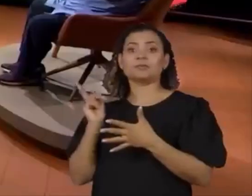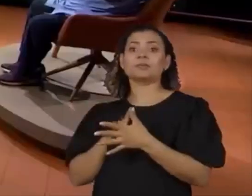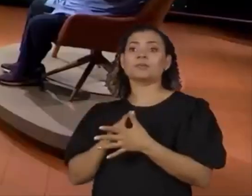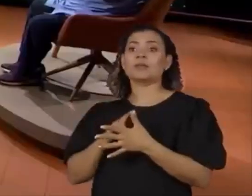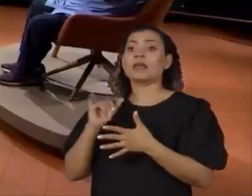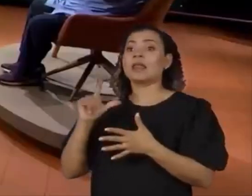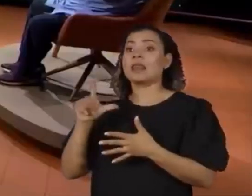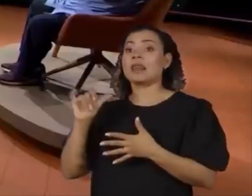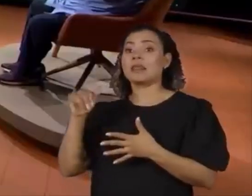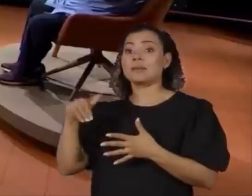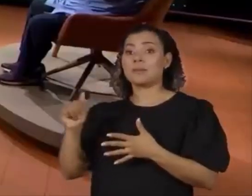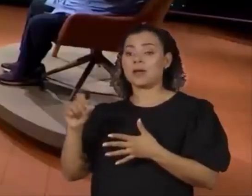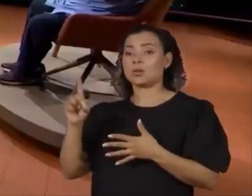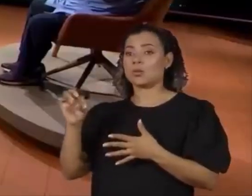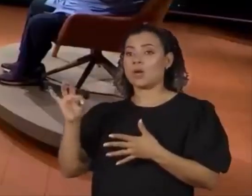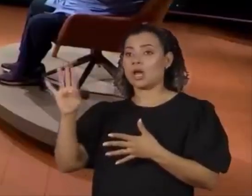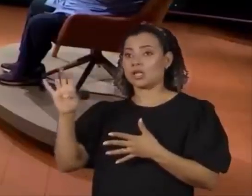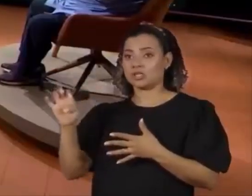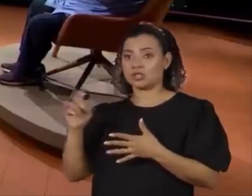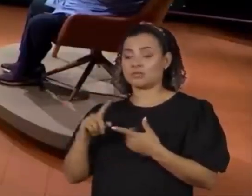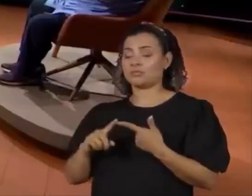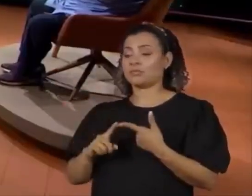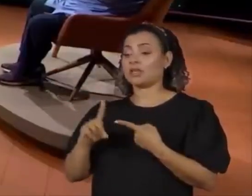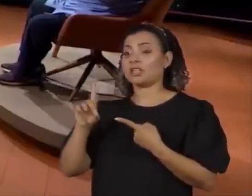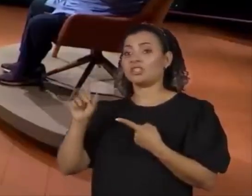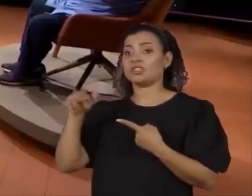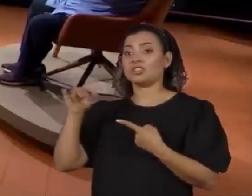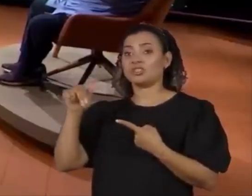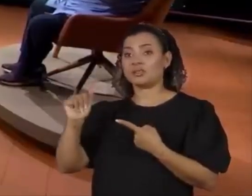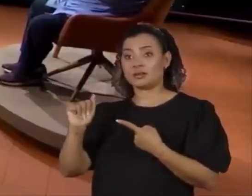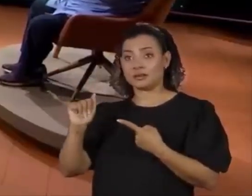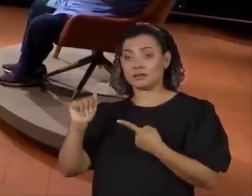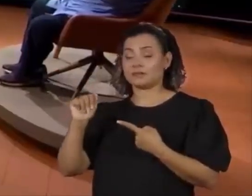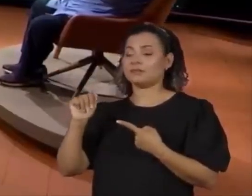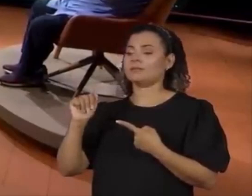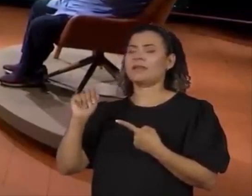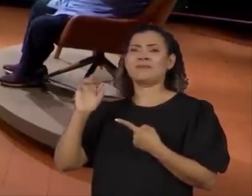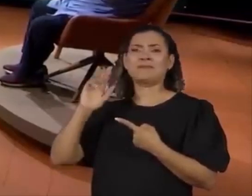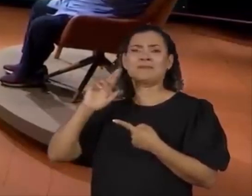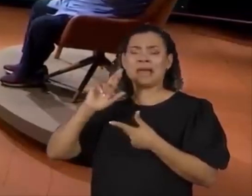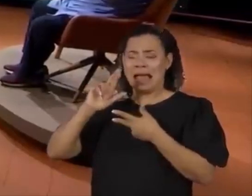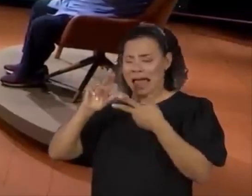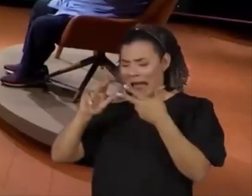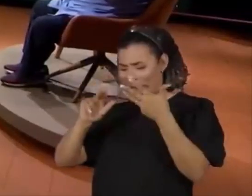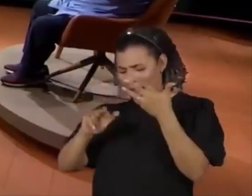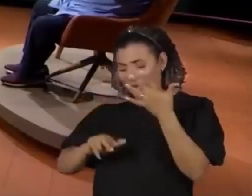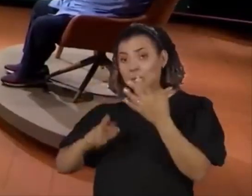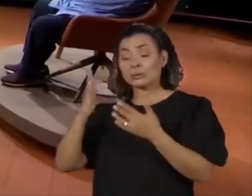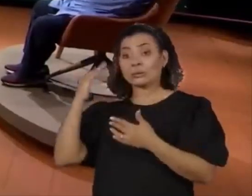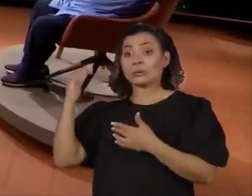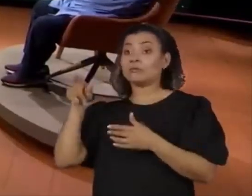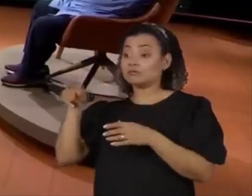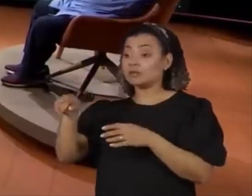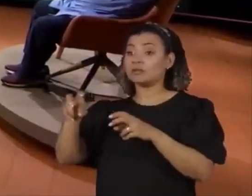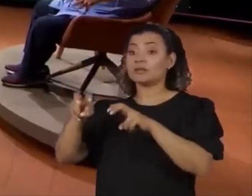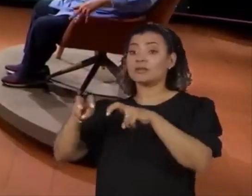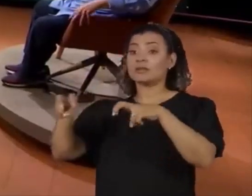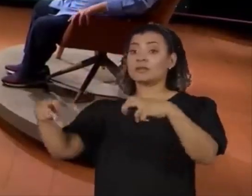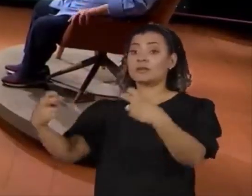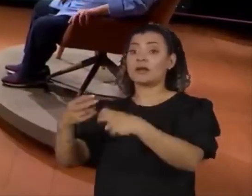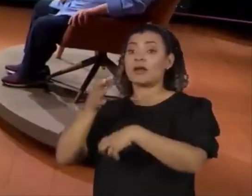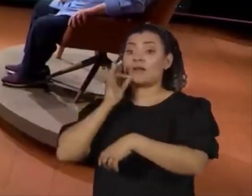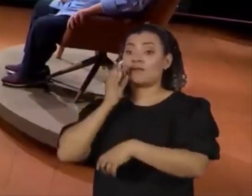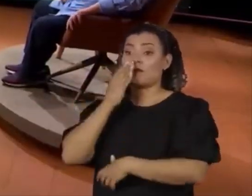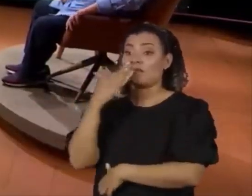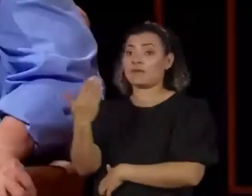Lima Duarte Olha o grupo como era o grupo estavam lá agora lá tomando